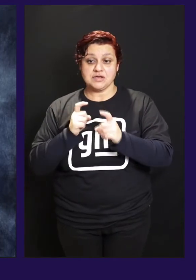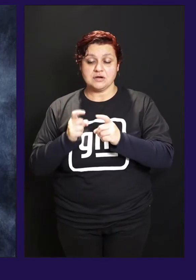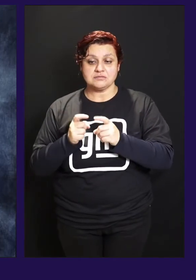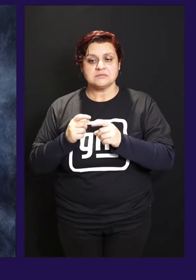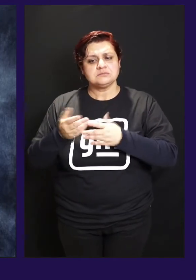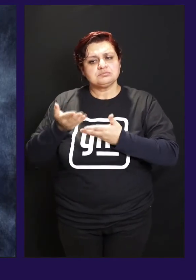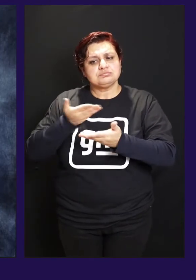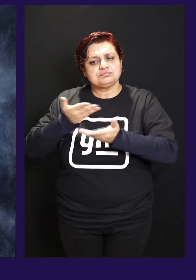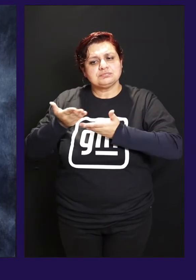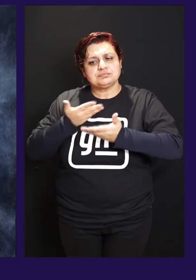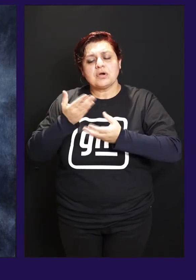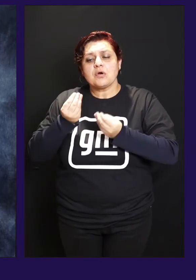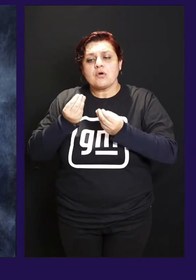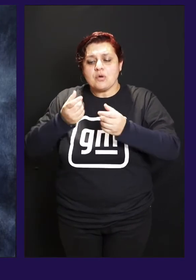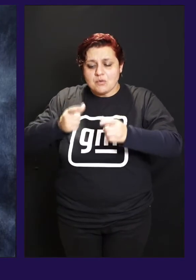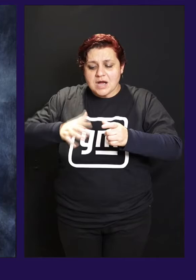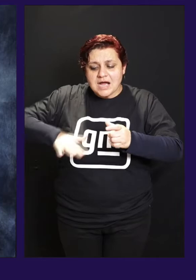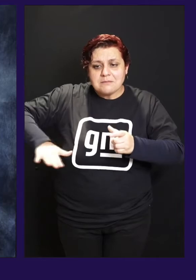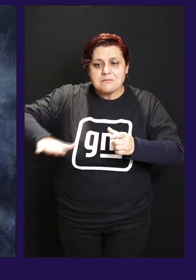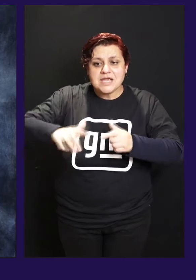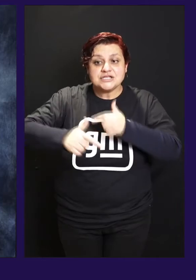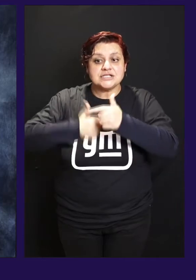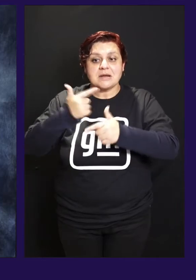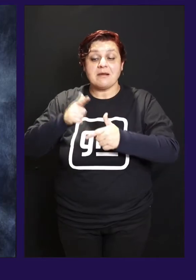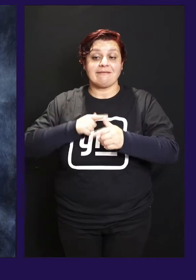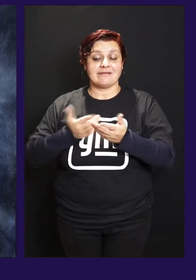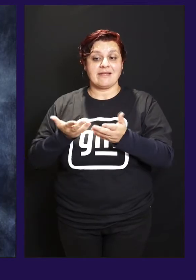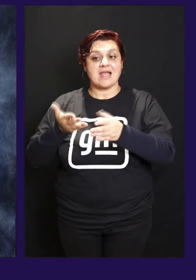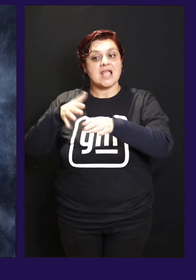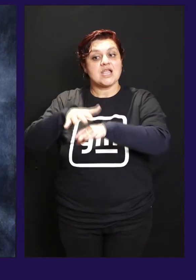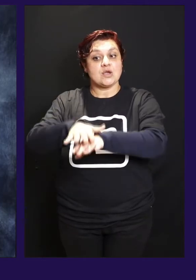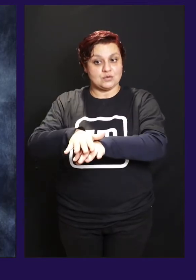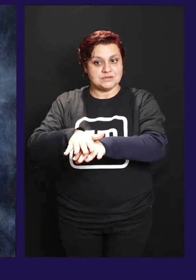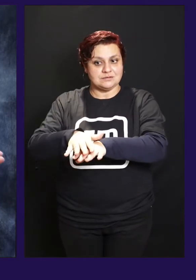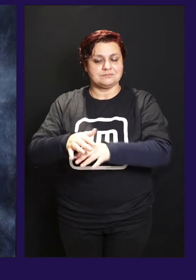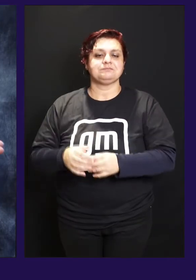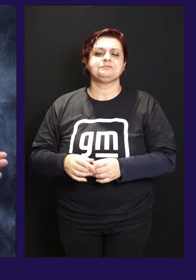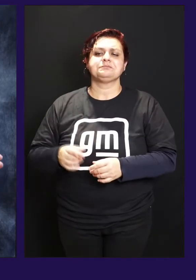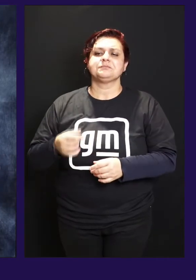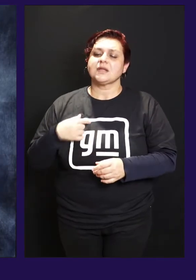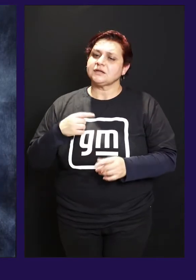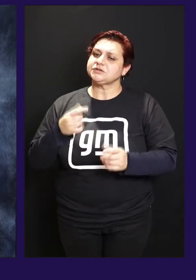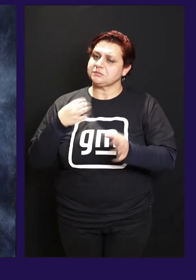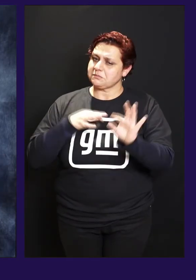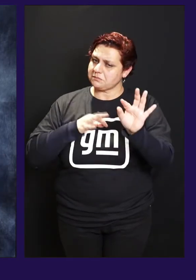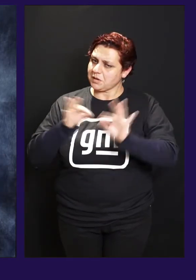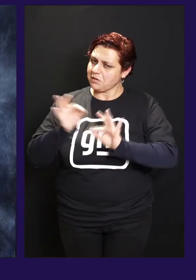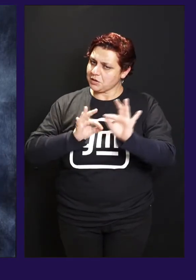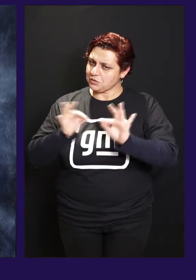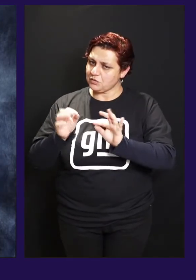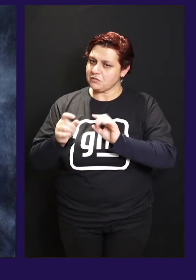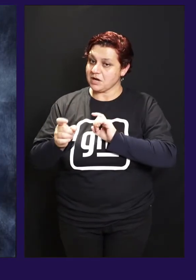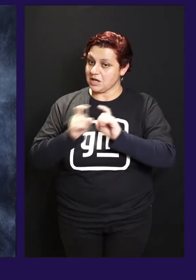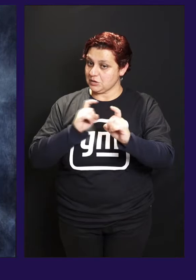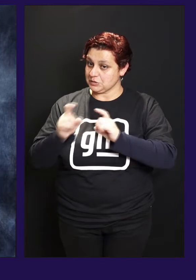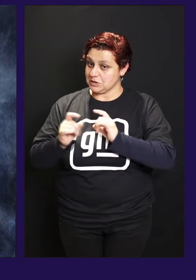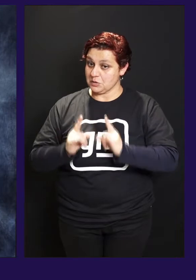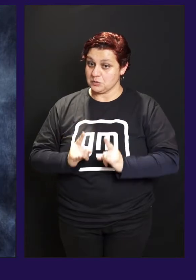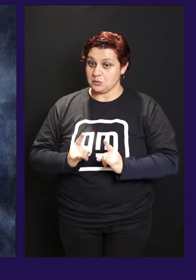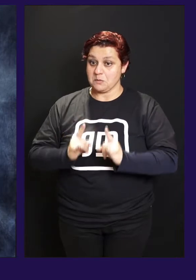pessoas como a pessoa com deficiência e não olha o ambiente ou a ferramenta? E se a gente pensa que todas as pessoas ou